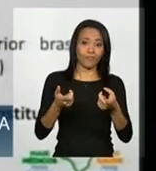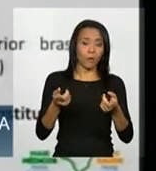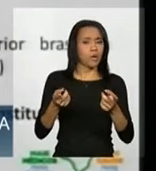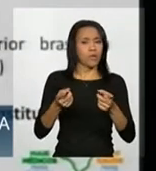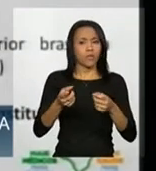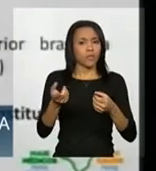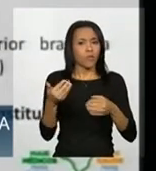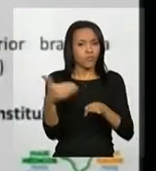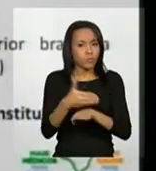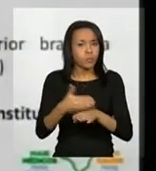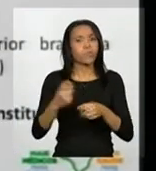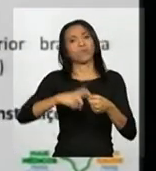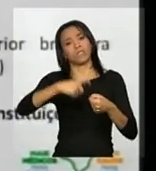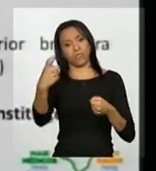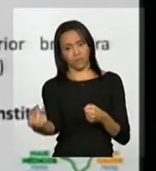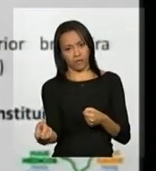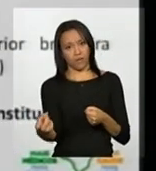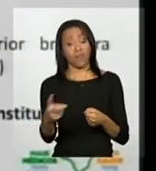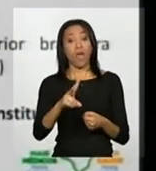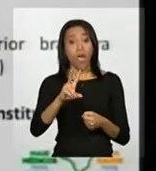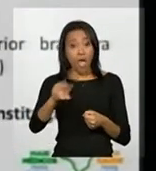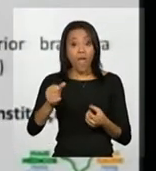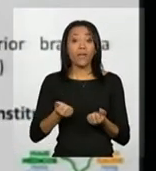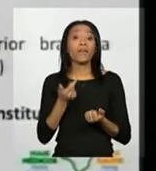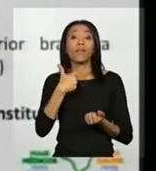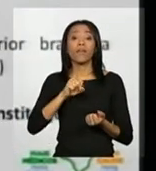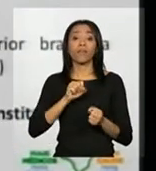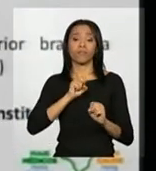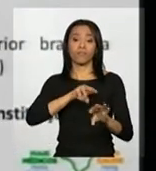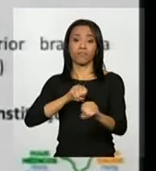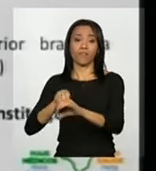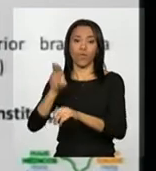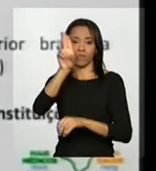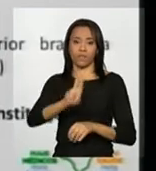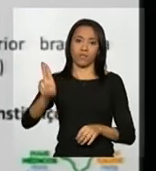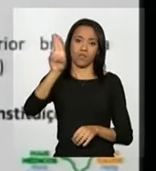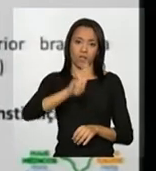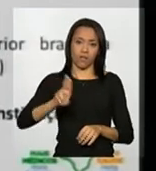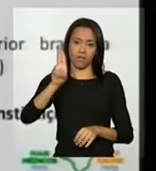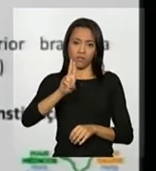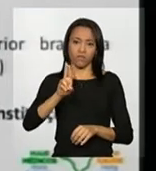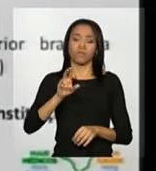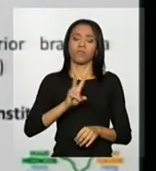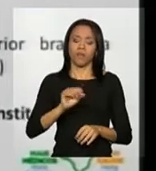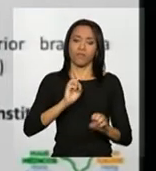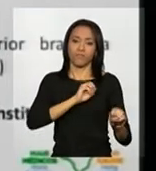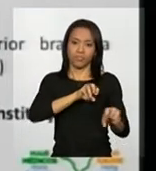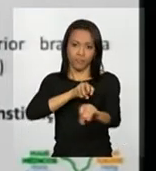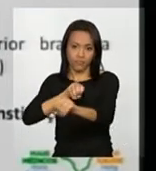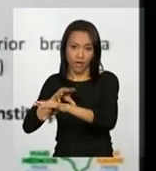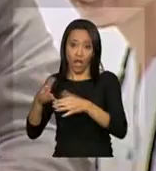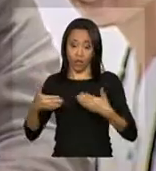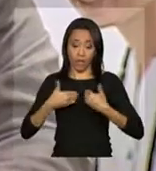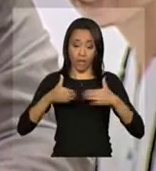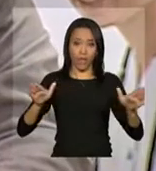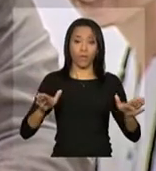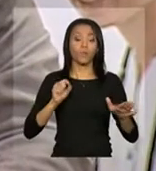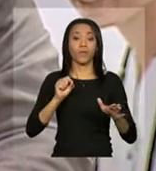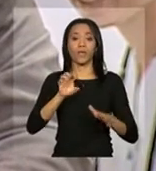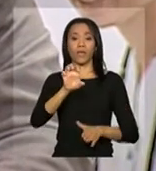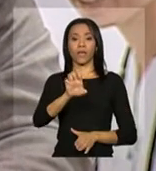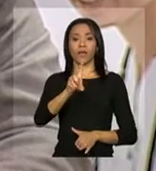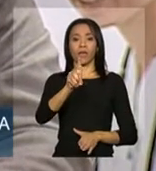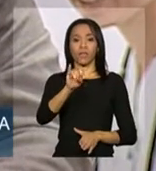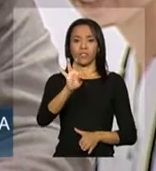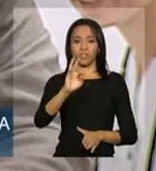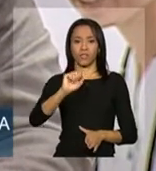desligado será oferecido Pelas universidades do sistema unasus inclusive estará sendo aberto agora um edital